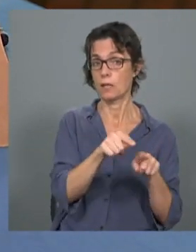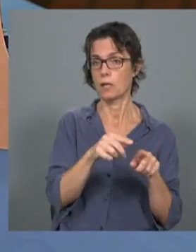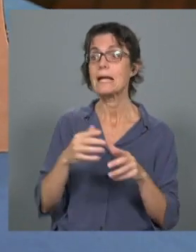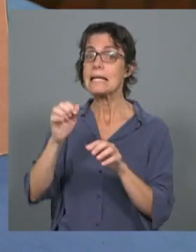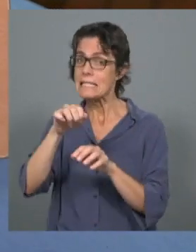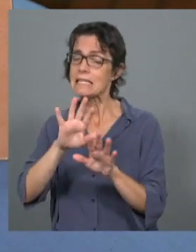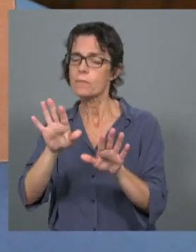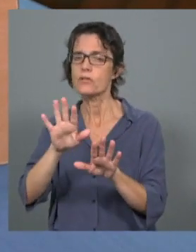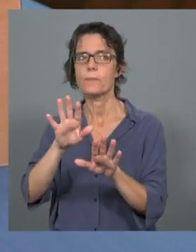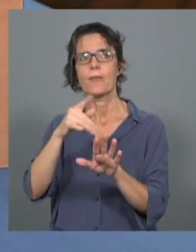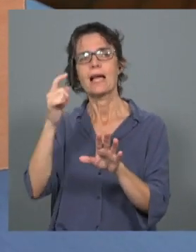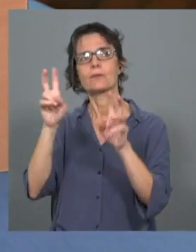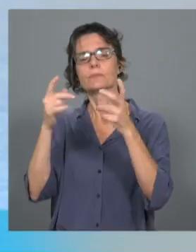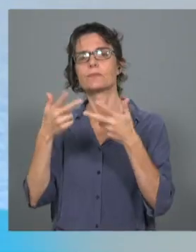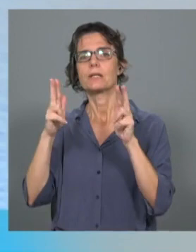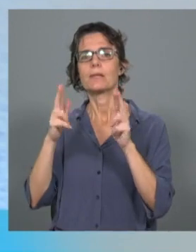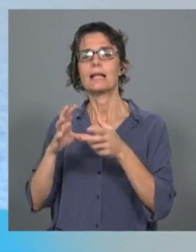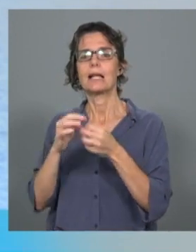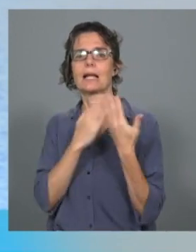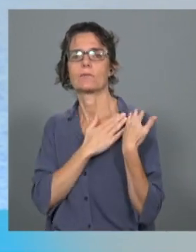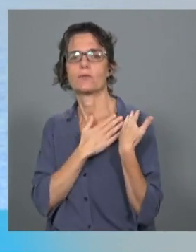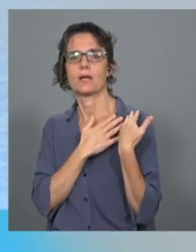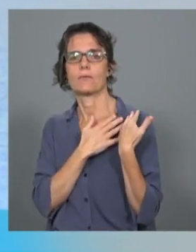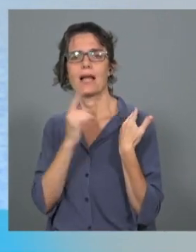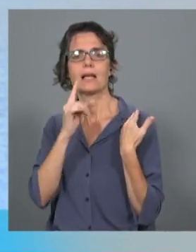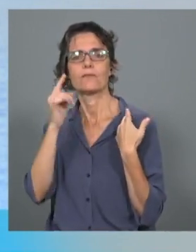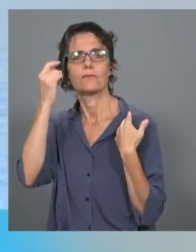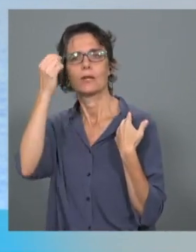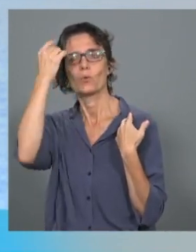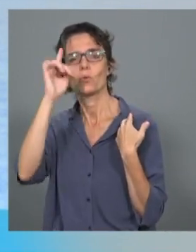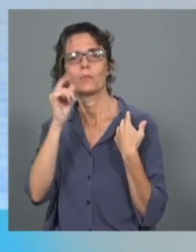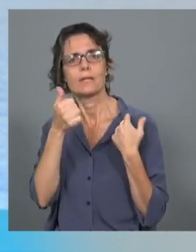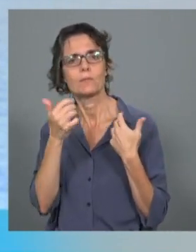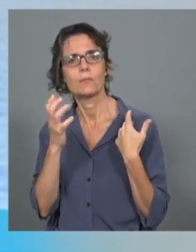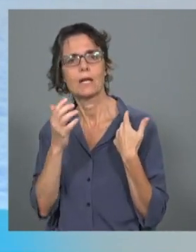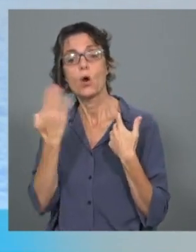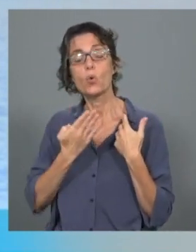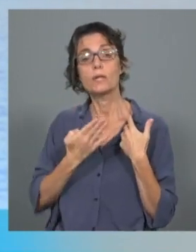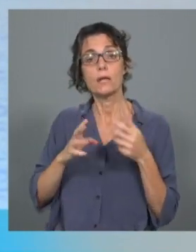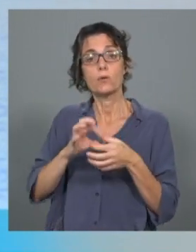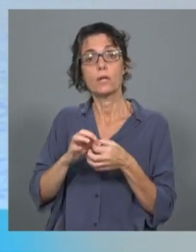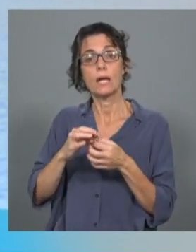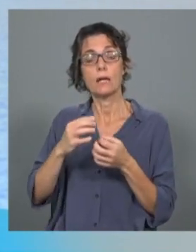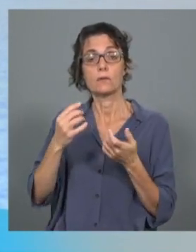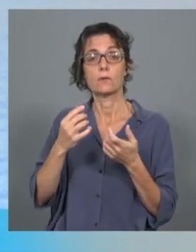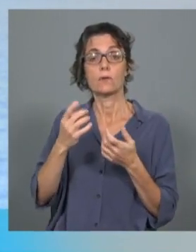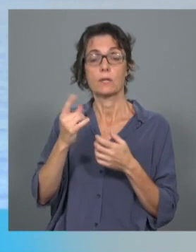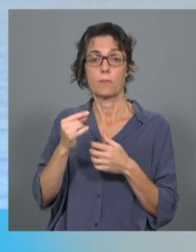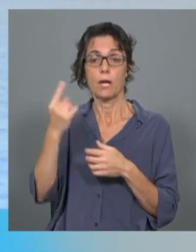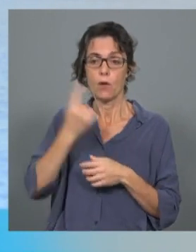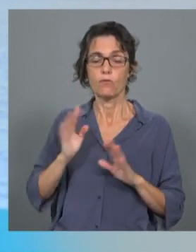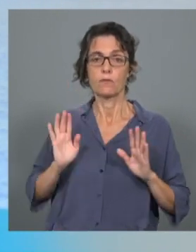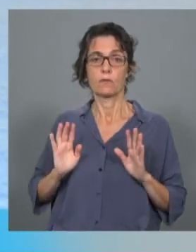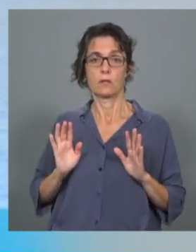uma liberdade ligada à responsabilidade. Não entendemos os direitos relacionados com os deveres. Não é? Portanto, por isso é que eu